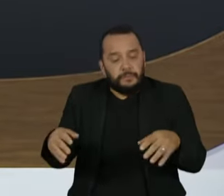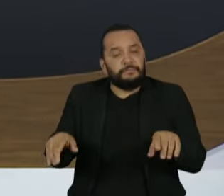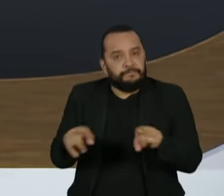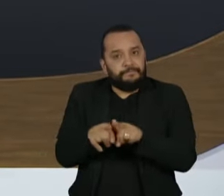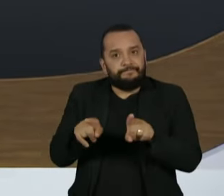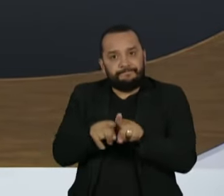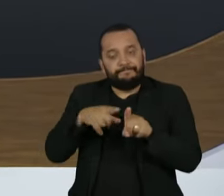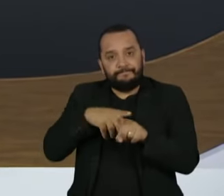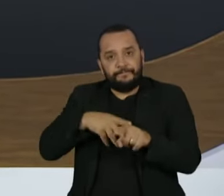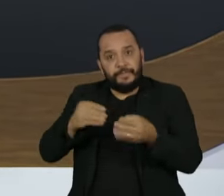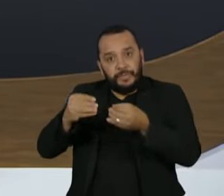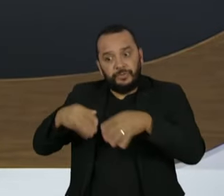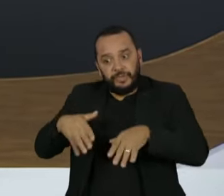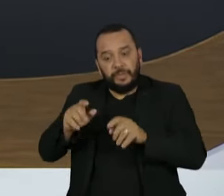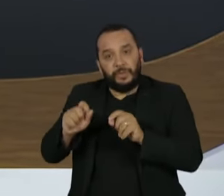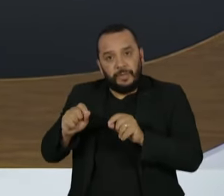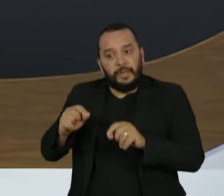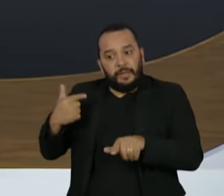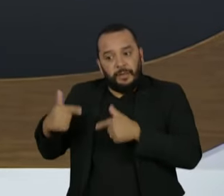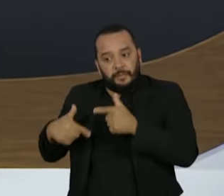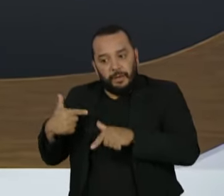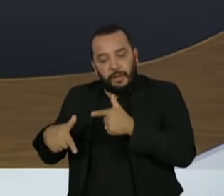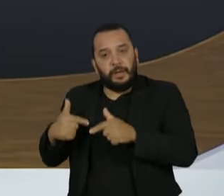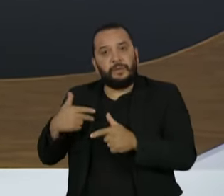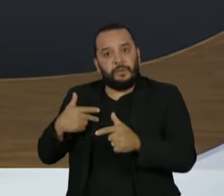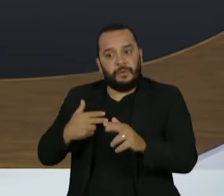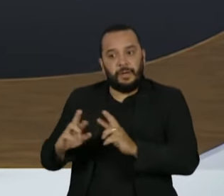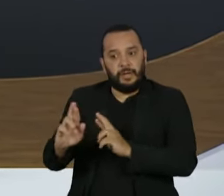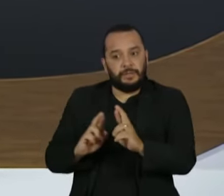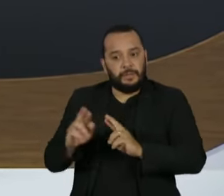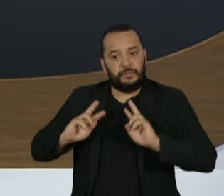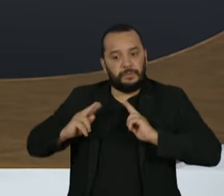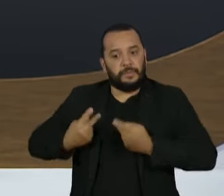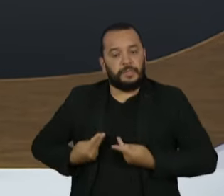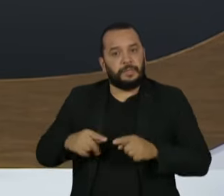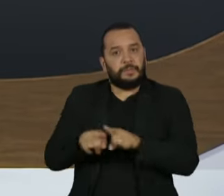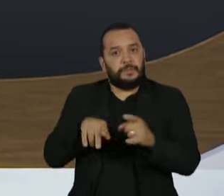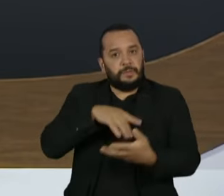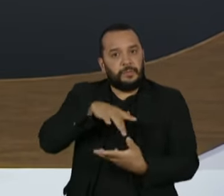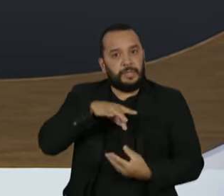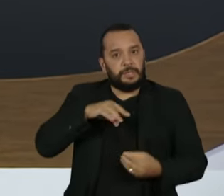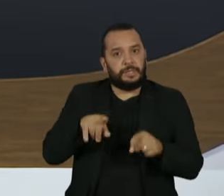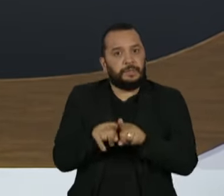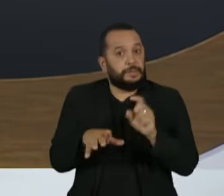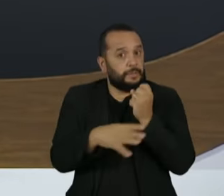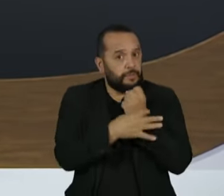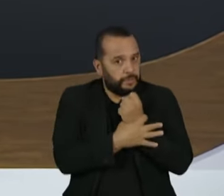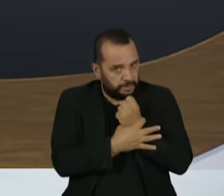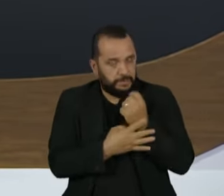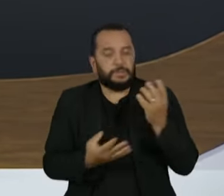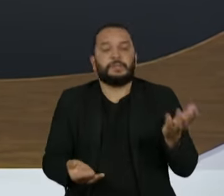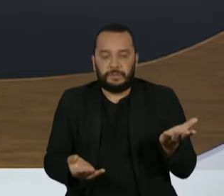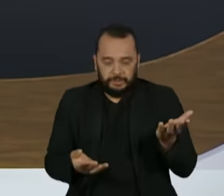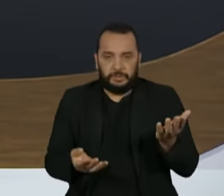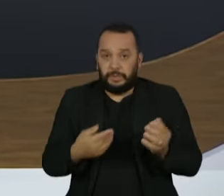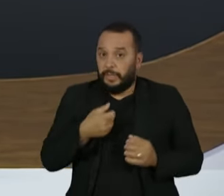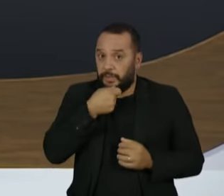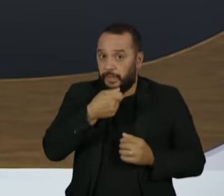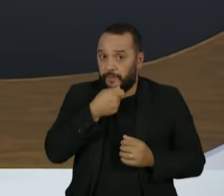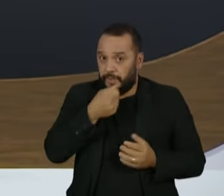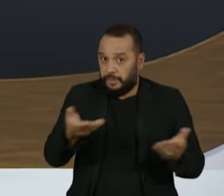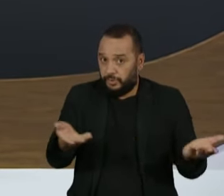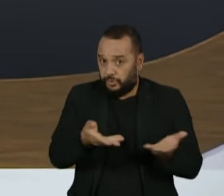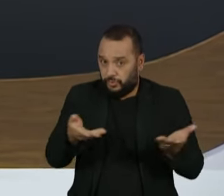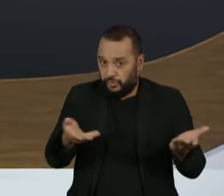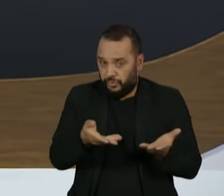AS humanas e até a democracia segurança em diferentes níveis o nosso entrevistado de hoje é um dos